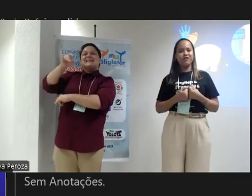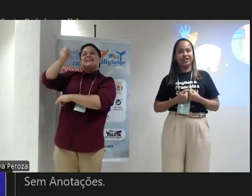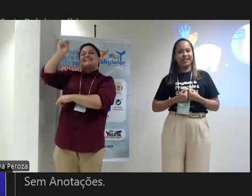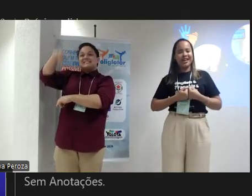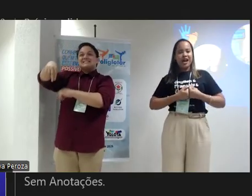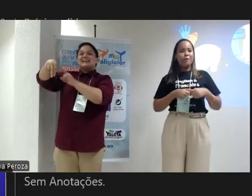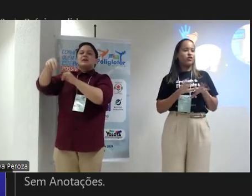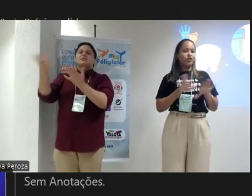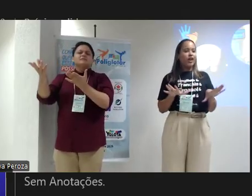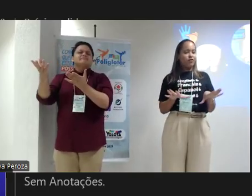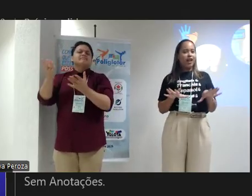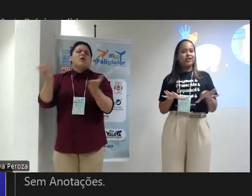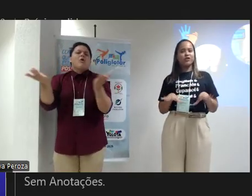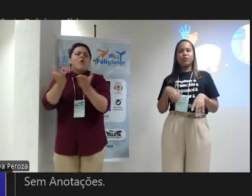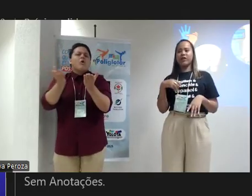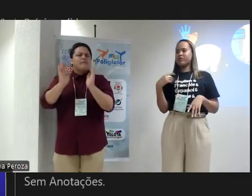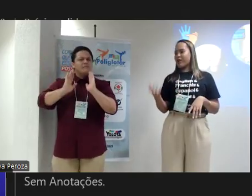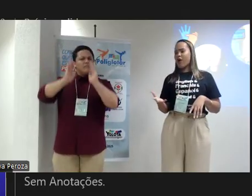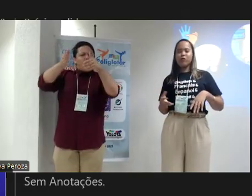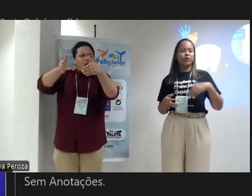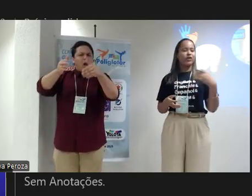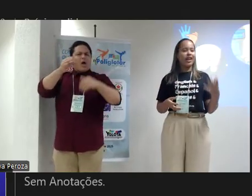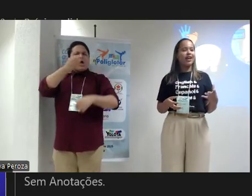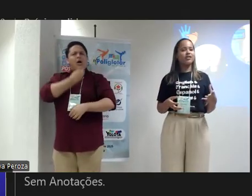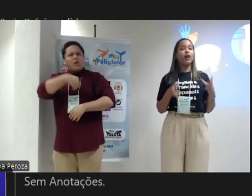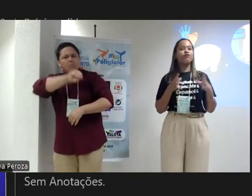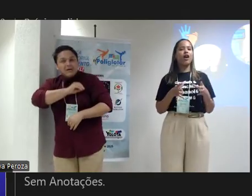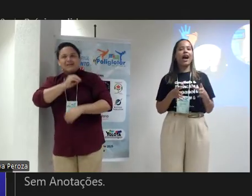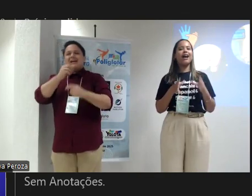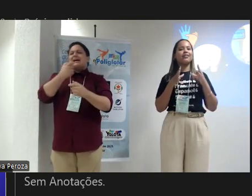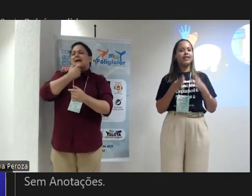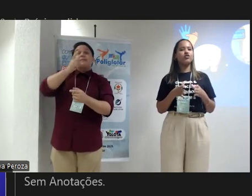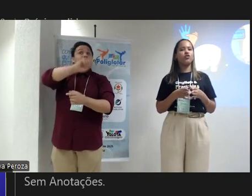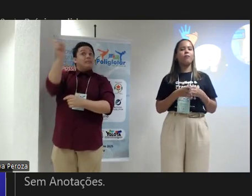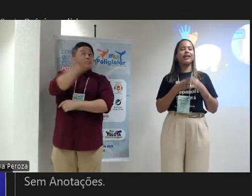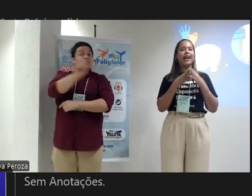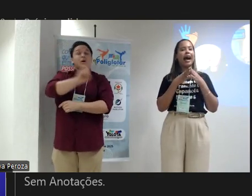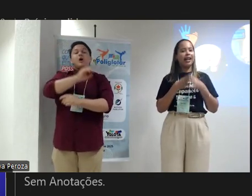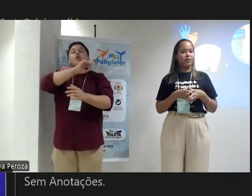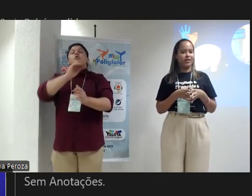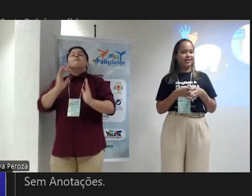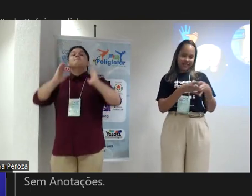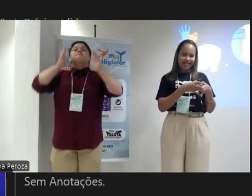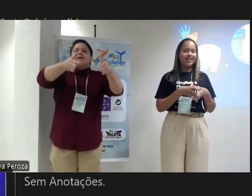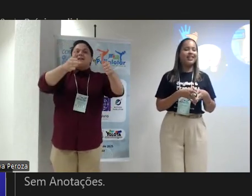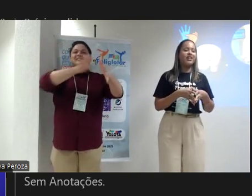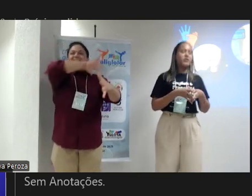na minha vida. Mas hoje eu não quero falar sobre o espanhol, sobre o inglês, eu quero focar nesse idioma que é a